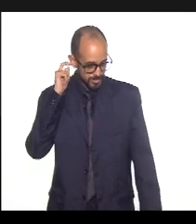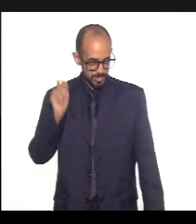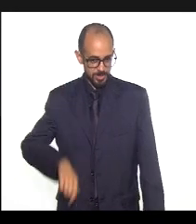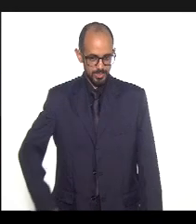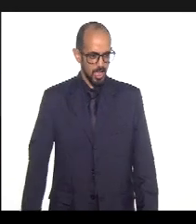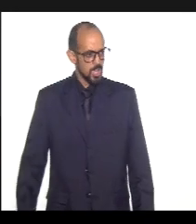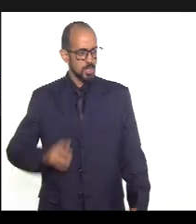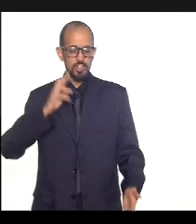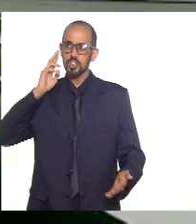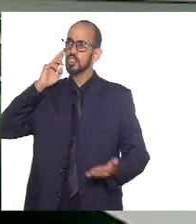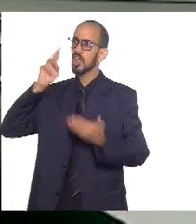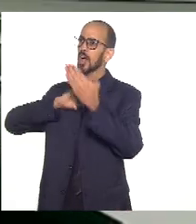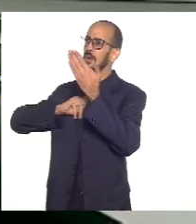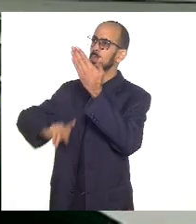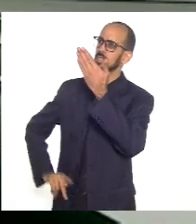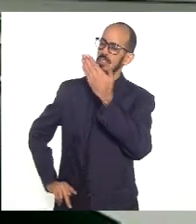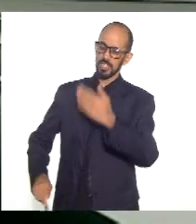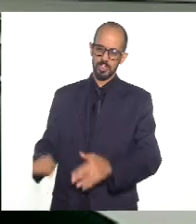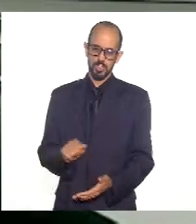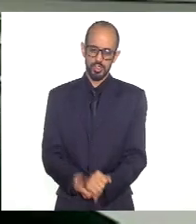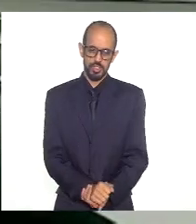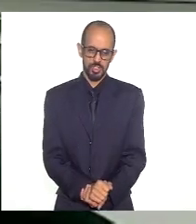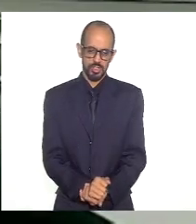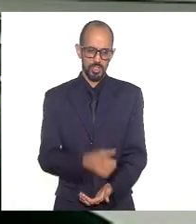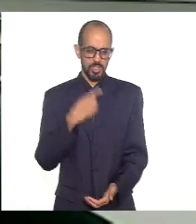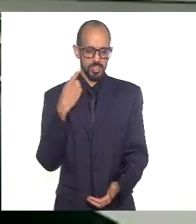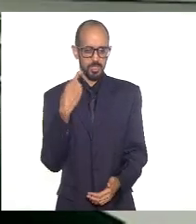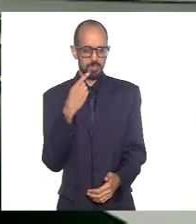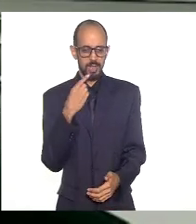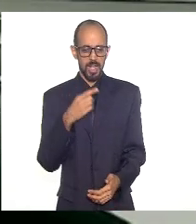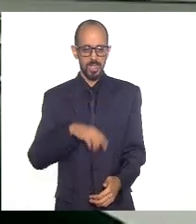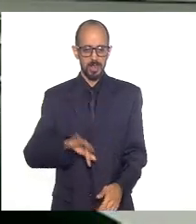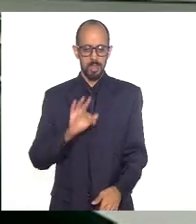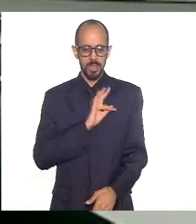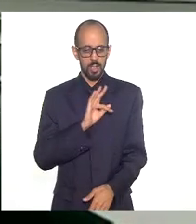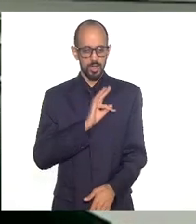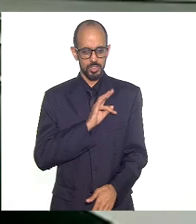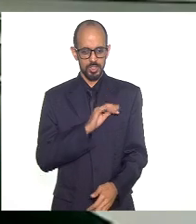Senhora presidente, deputada Marta Rocha,